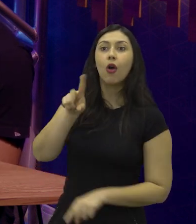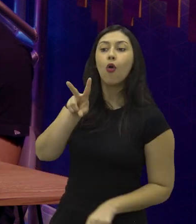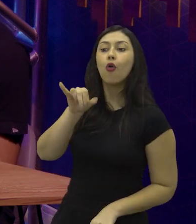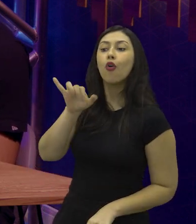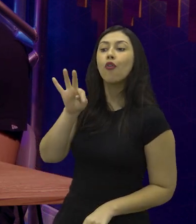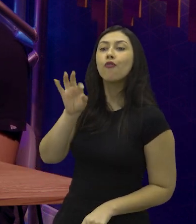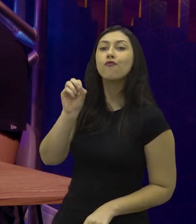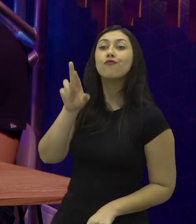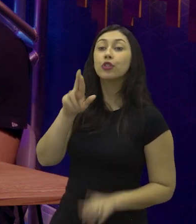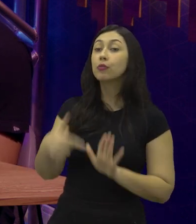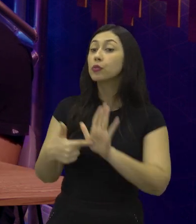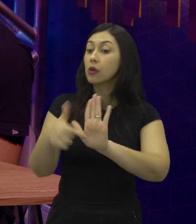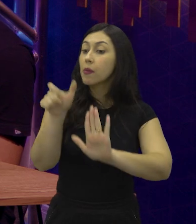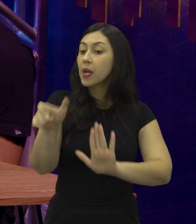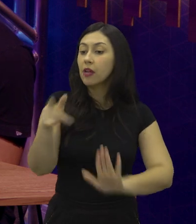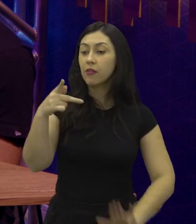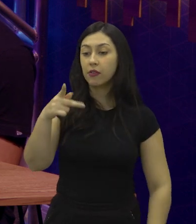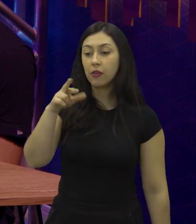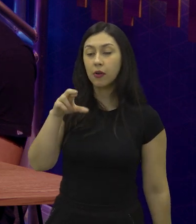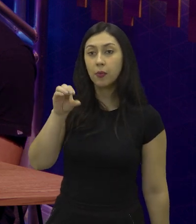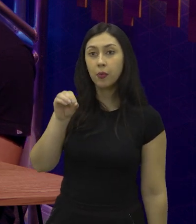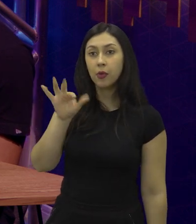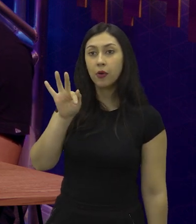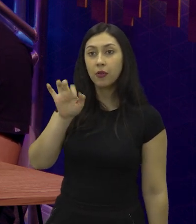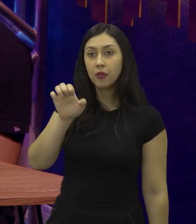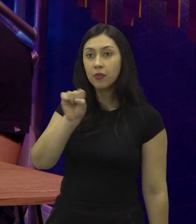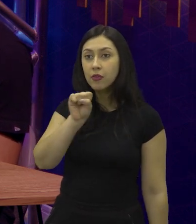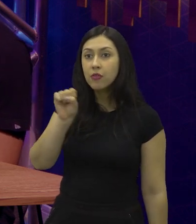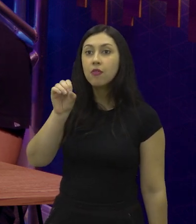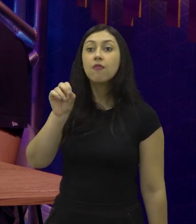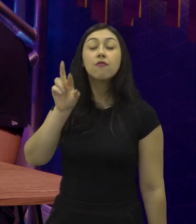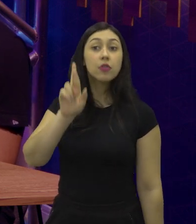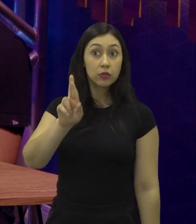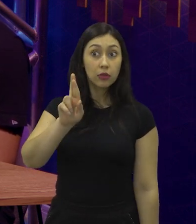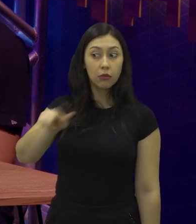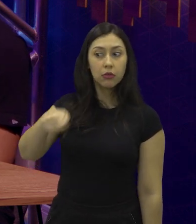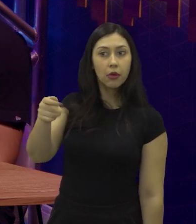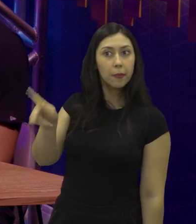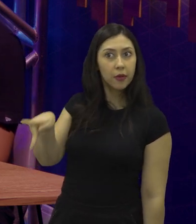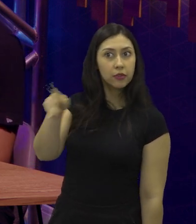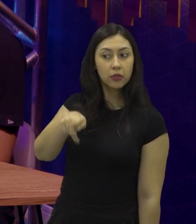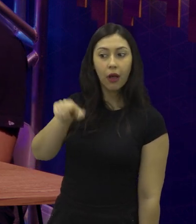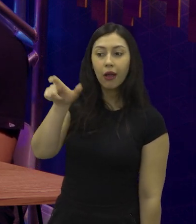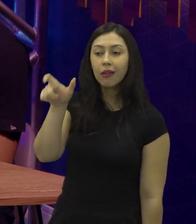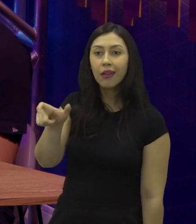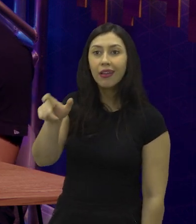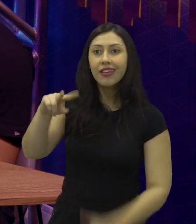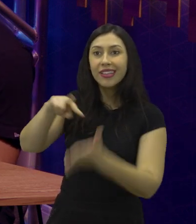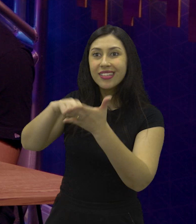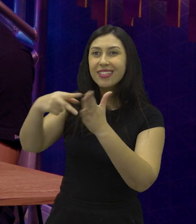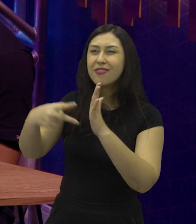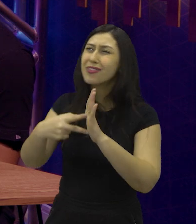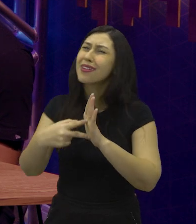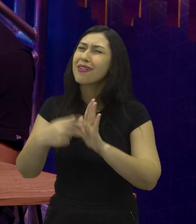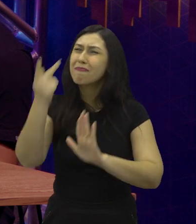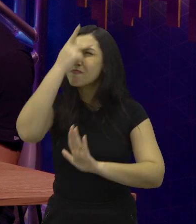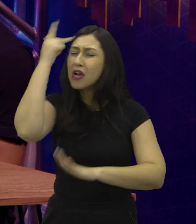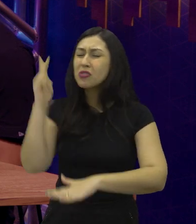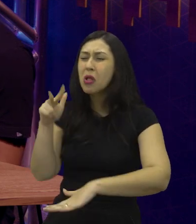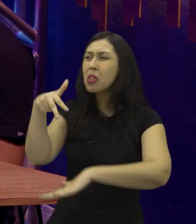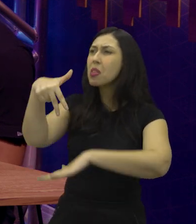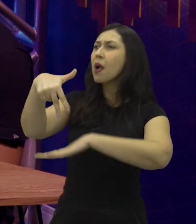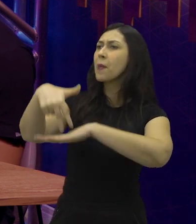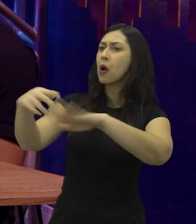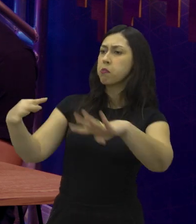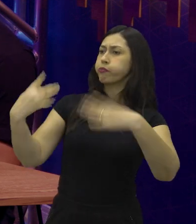gente, né? A palavra professor, né? Ela significa, né, aquele que fala em público,